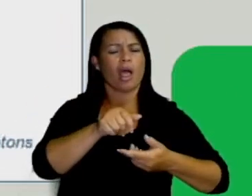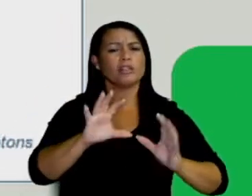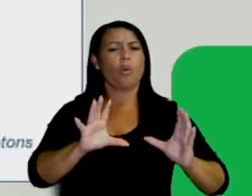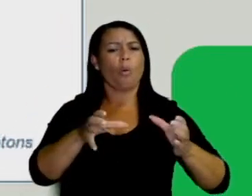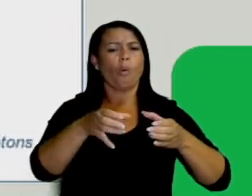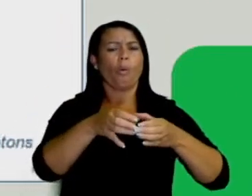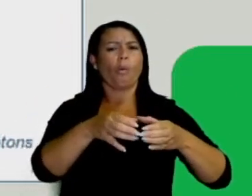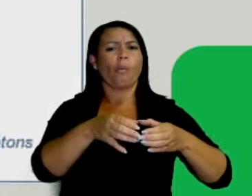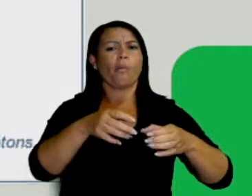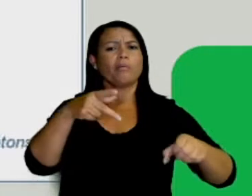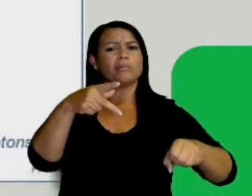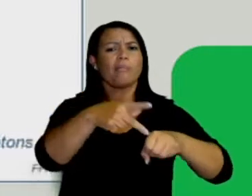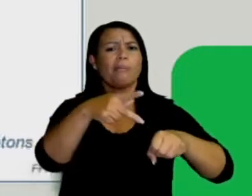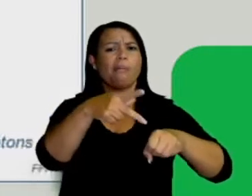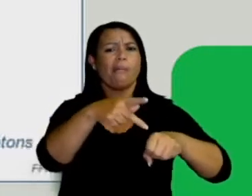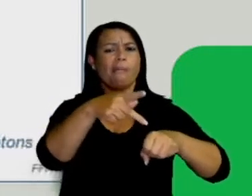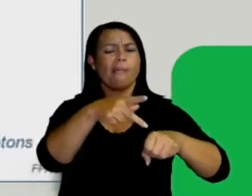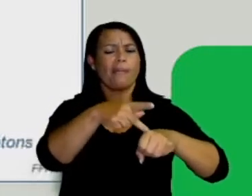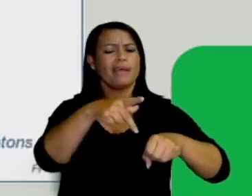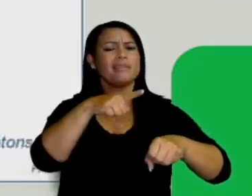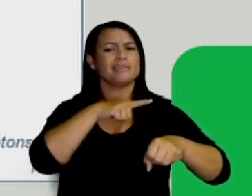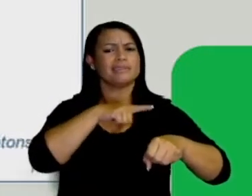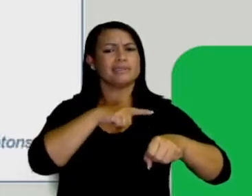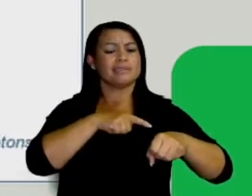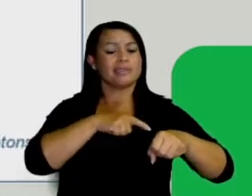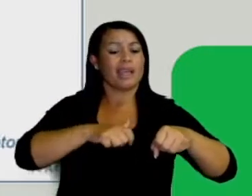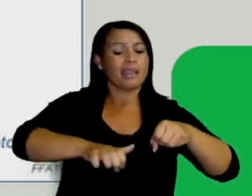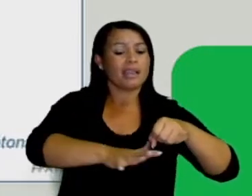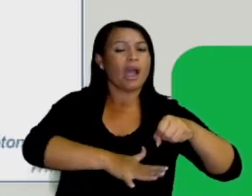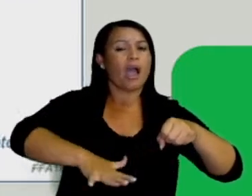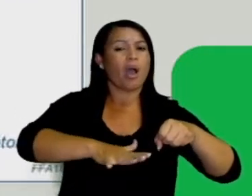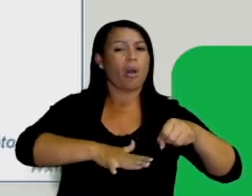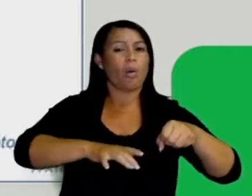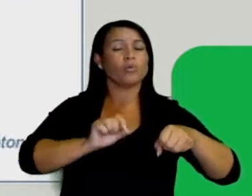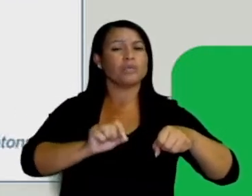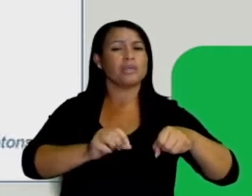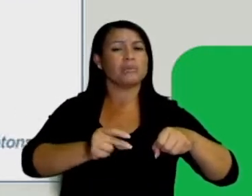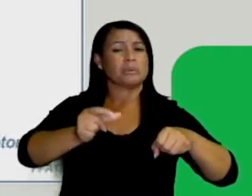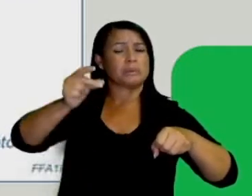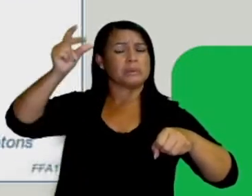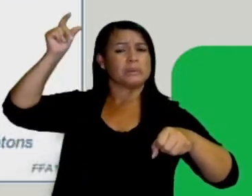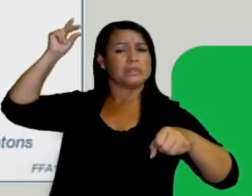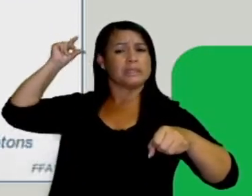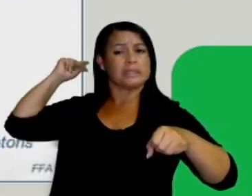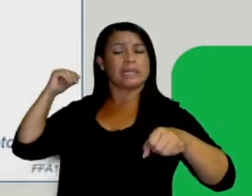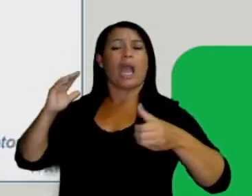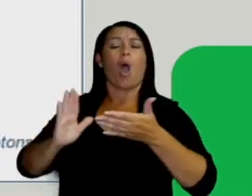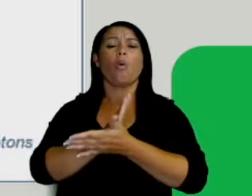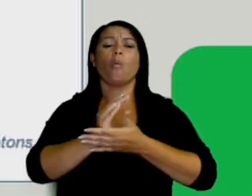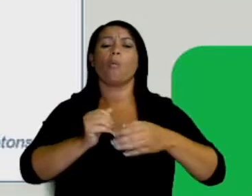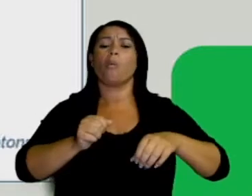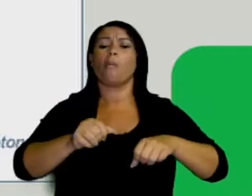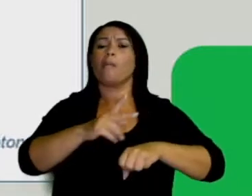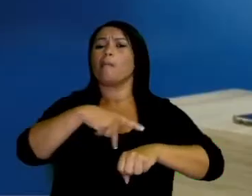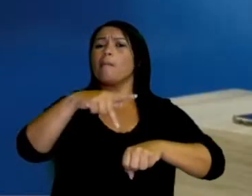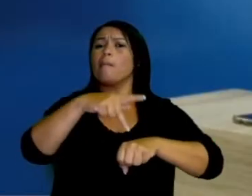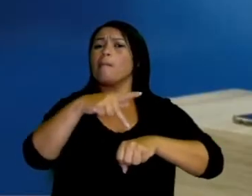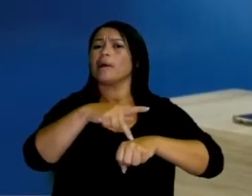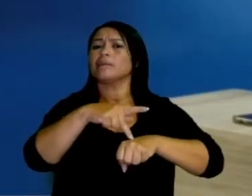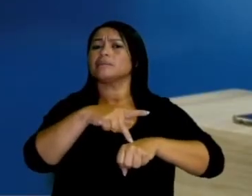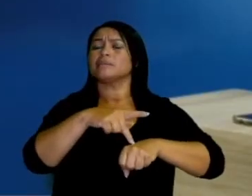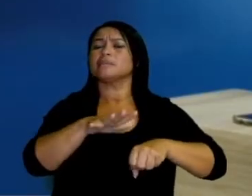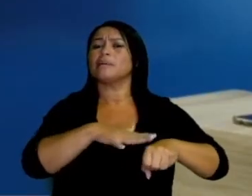rochas que estrutura a superfície muito antigas, tá? A maior parte das rochas que constituem a superfície do nosso país seria